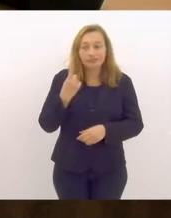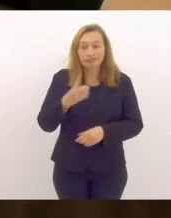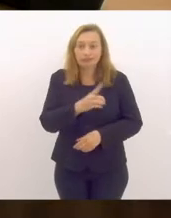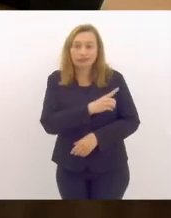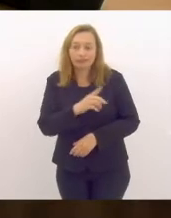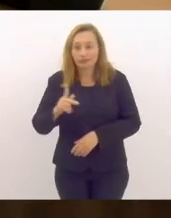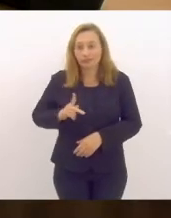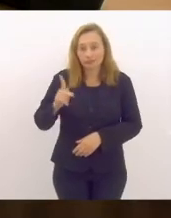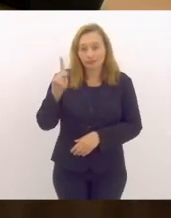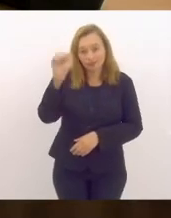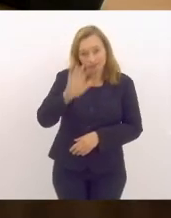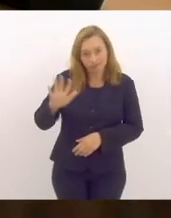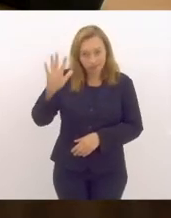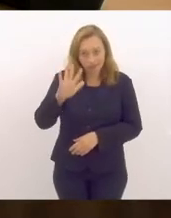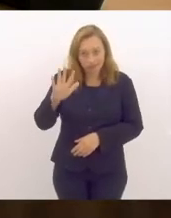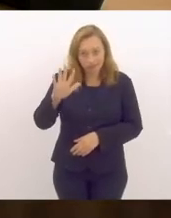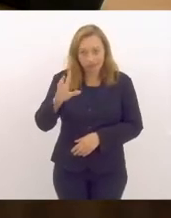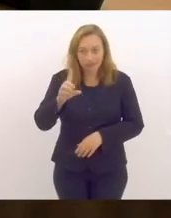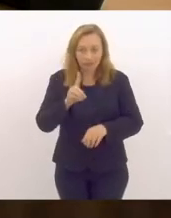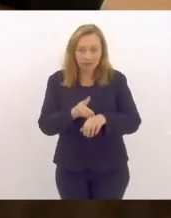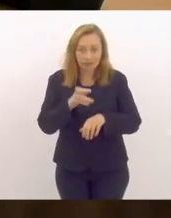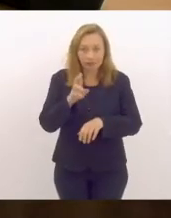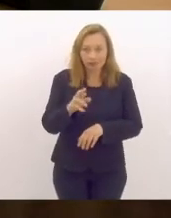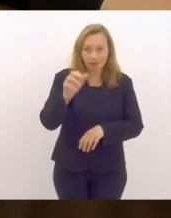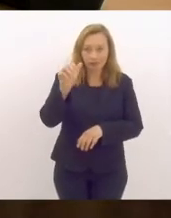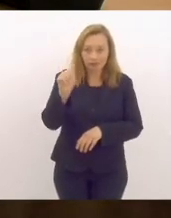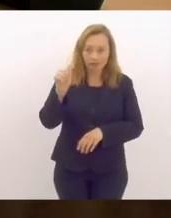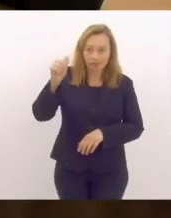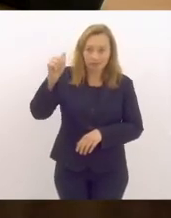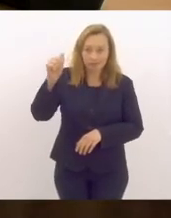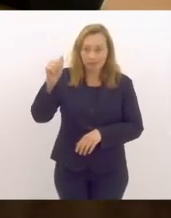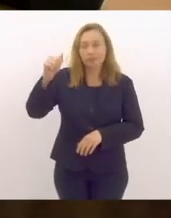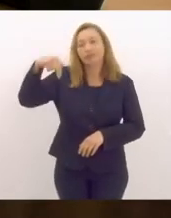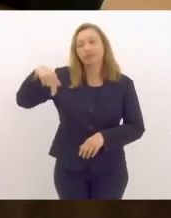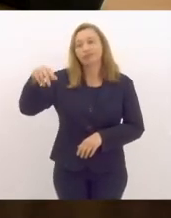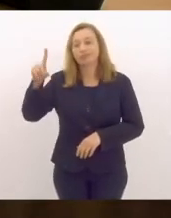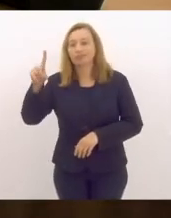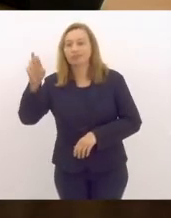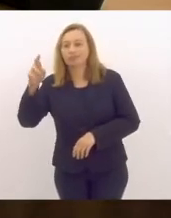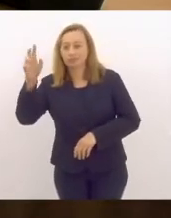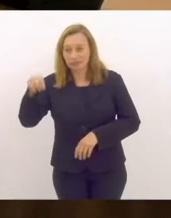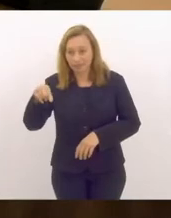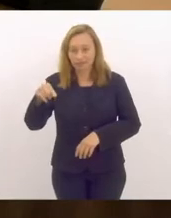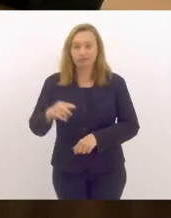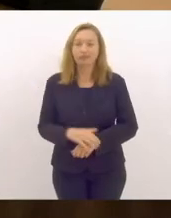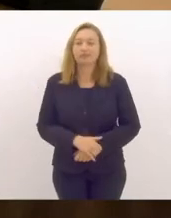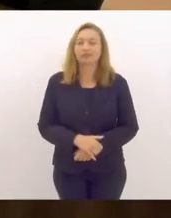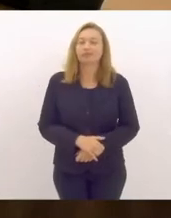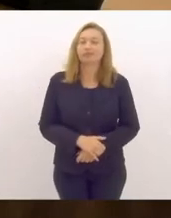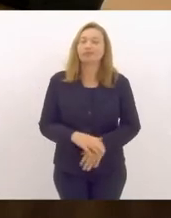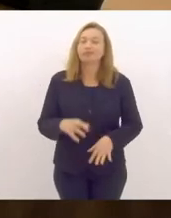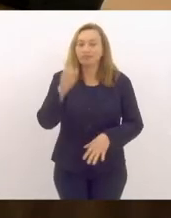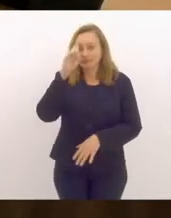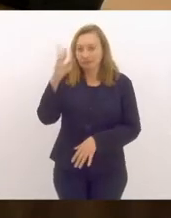público geral, doutor André Luiz Machado de Castro. Senhor